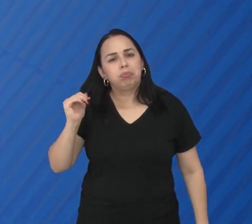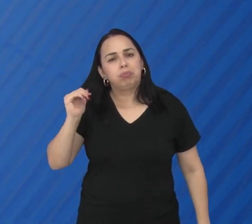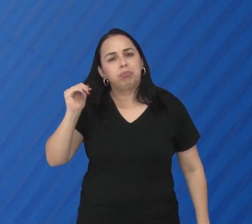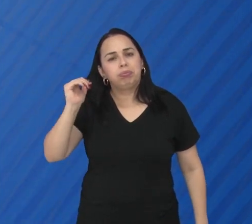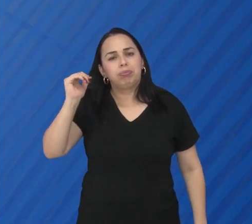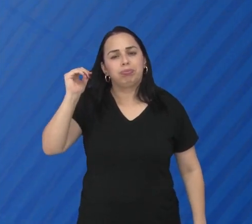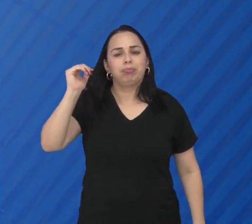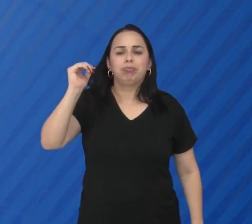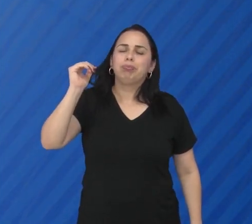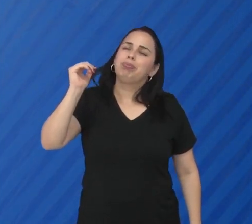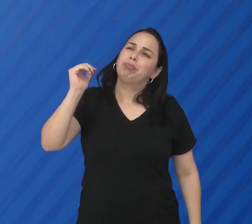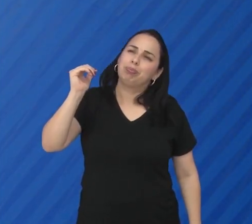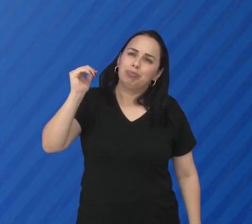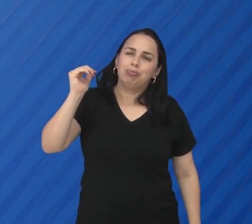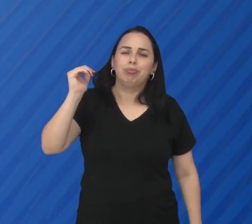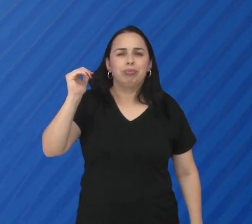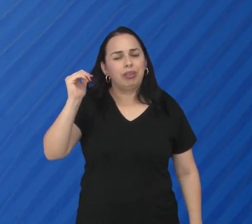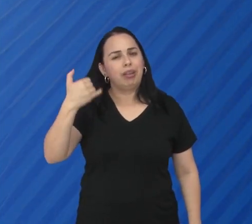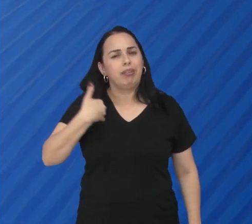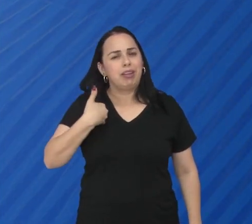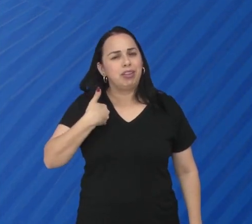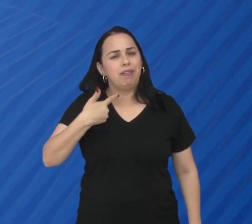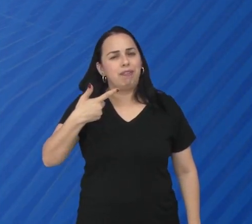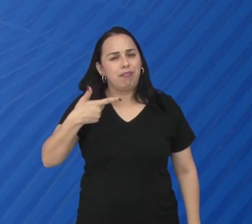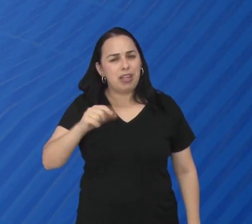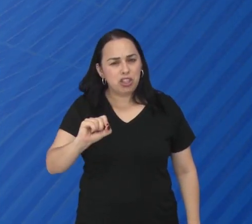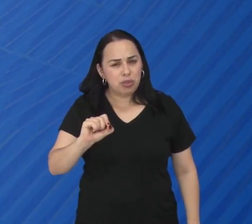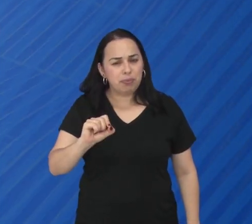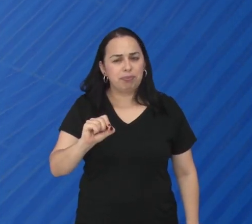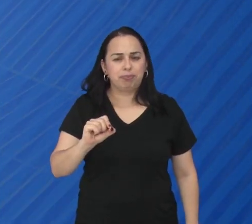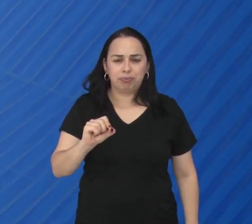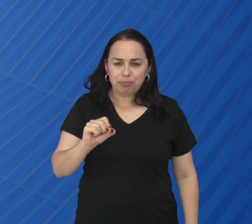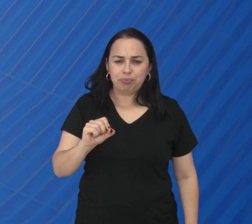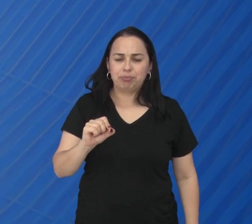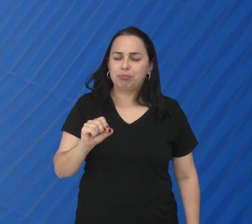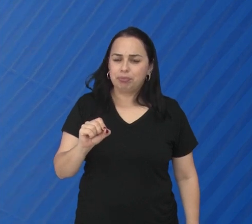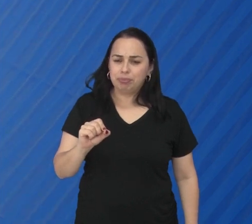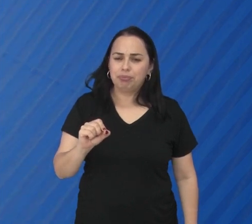crescendo e tal. E há uns 20 anos,